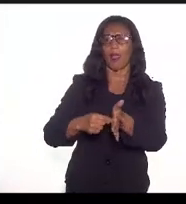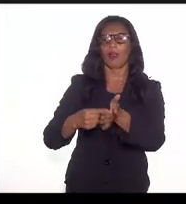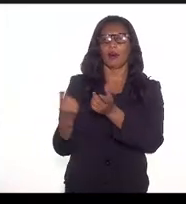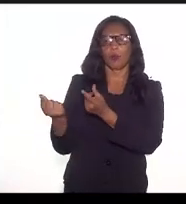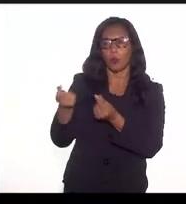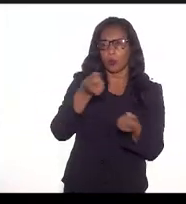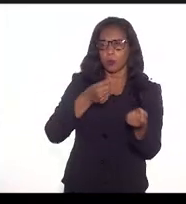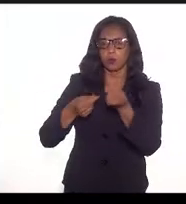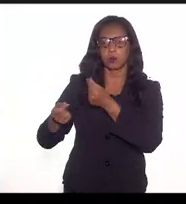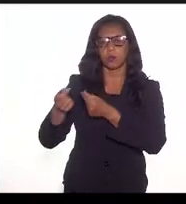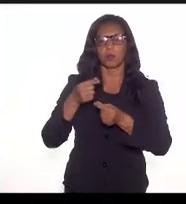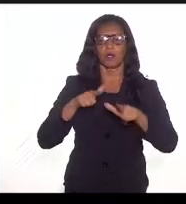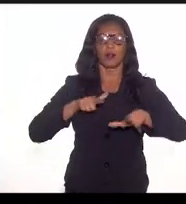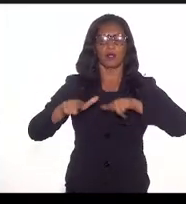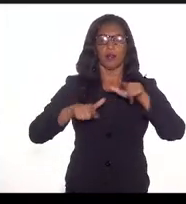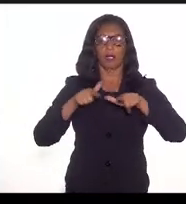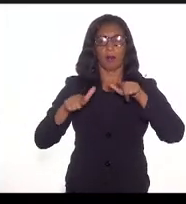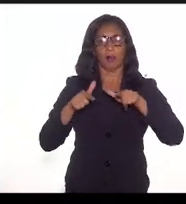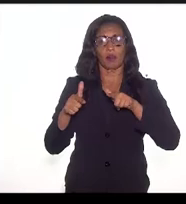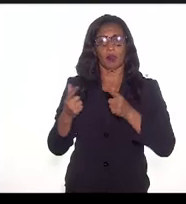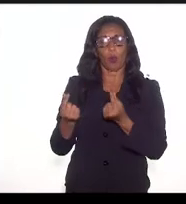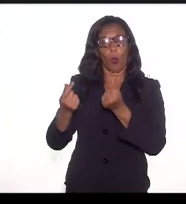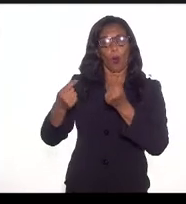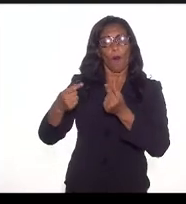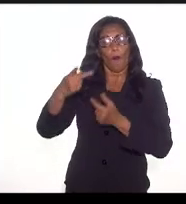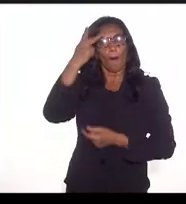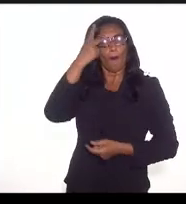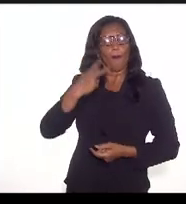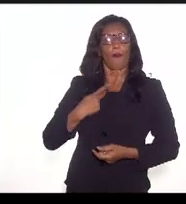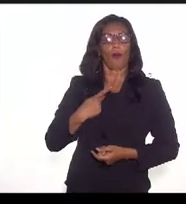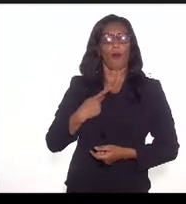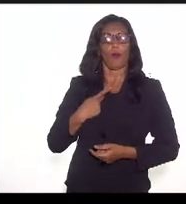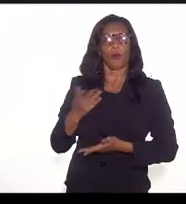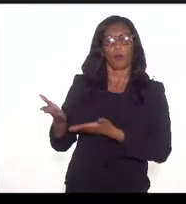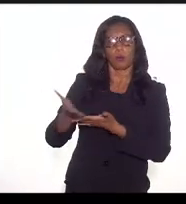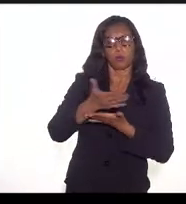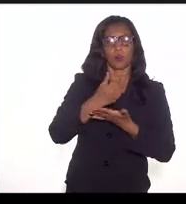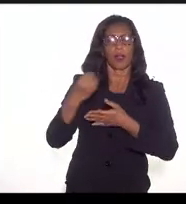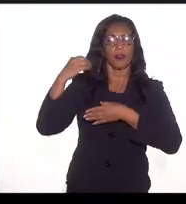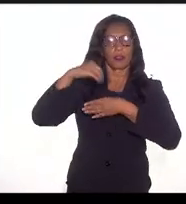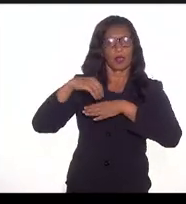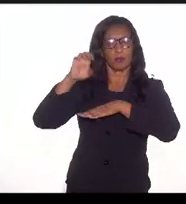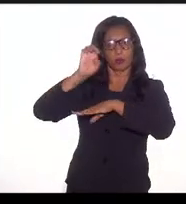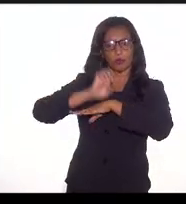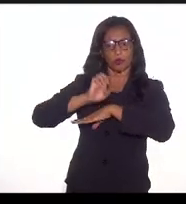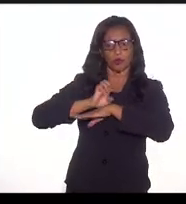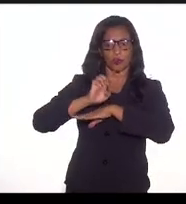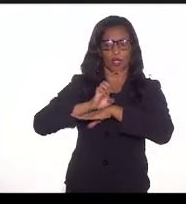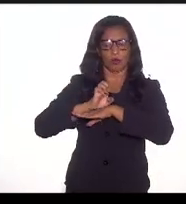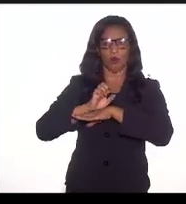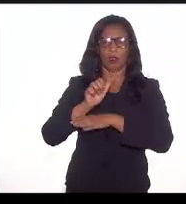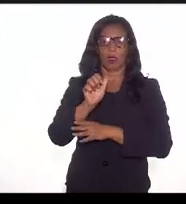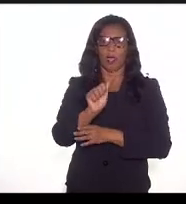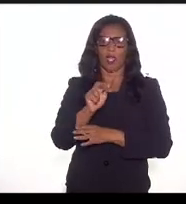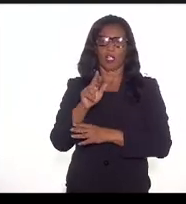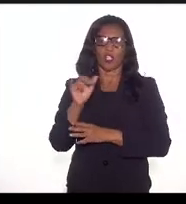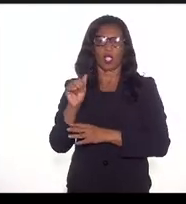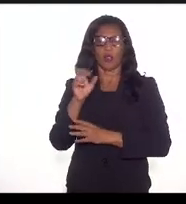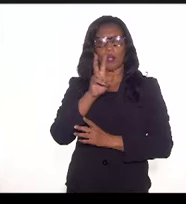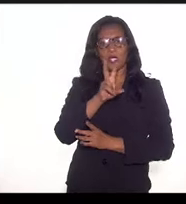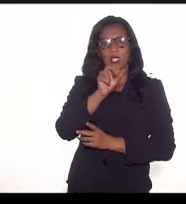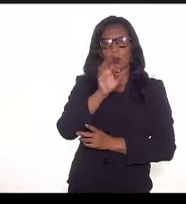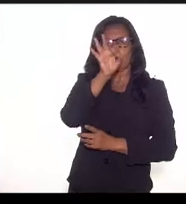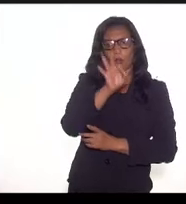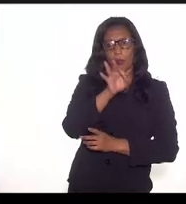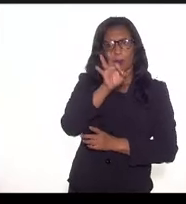giro. E a gente trabalha também com capital próprio nosso através da capitalização do Estado na AGRIU. A AGRIU hoje ela tem dois acionistas, 51% o